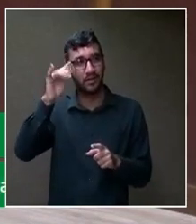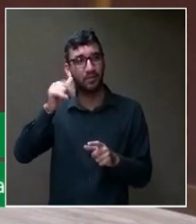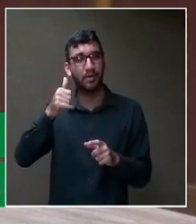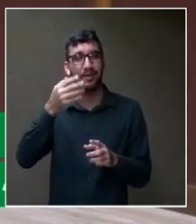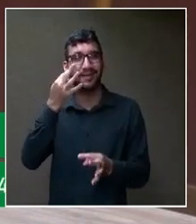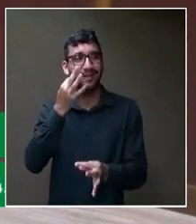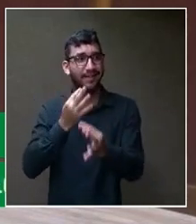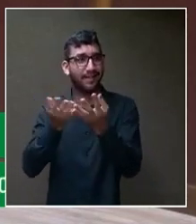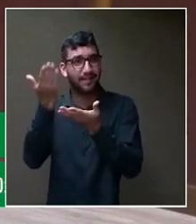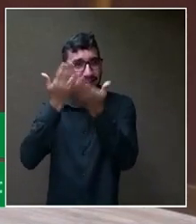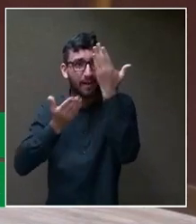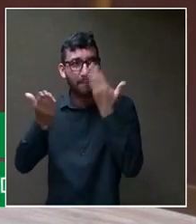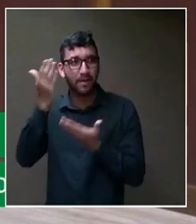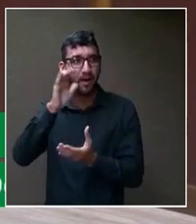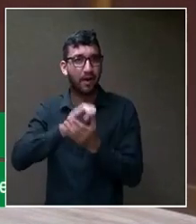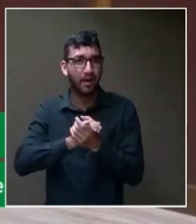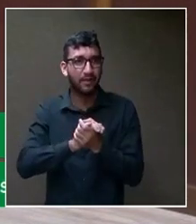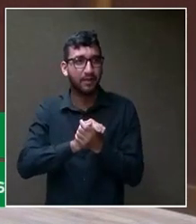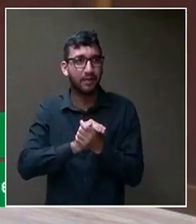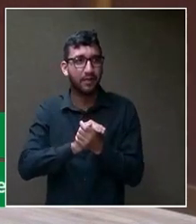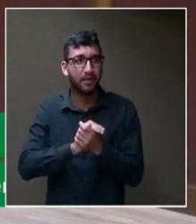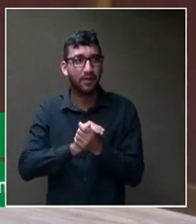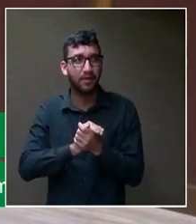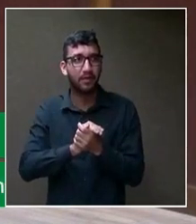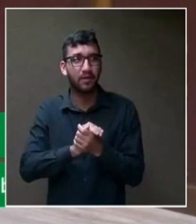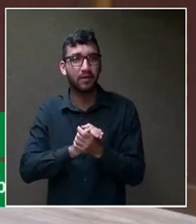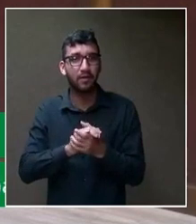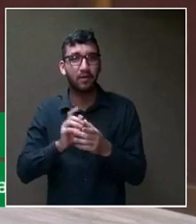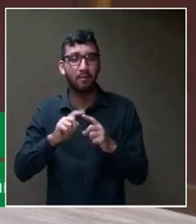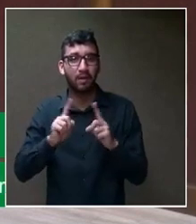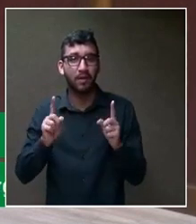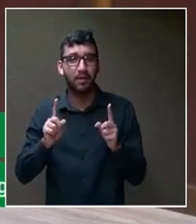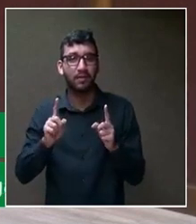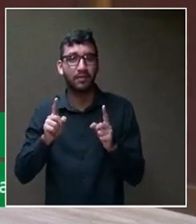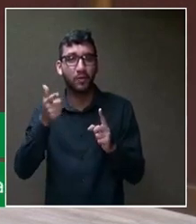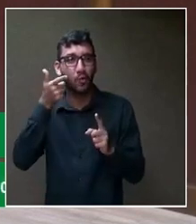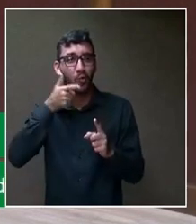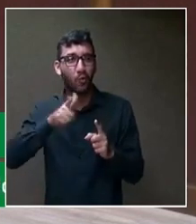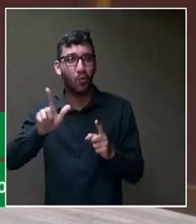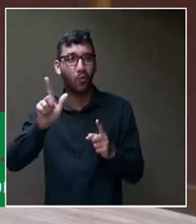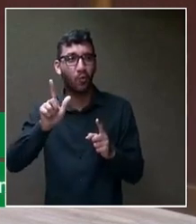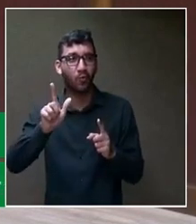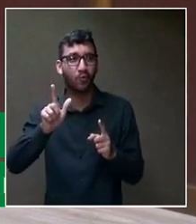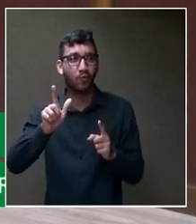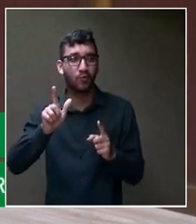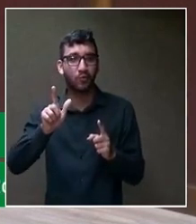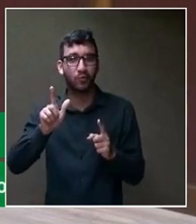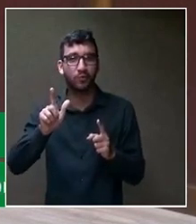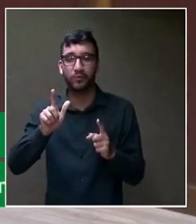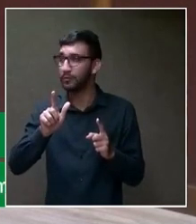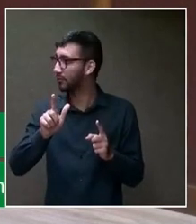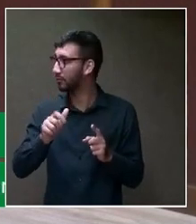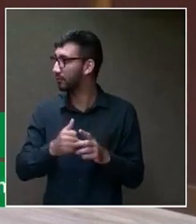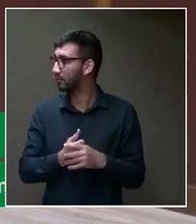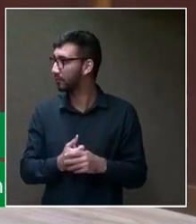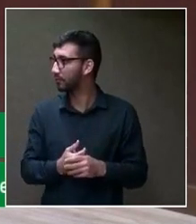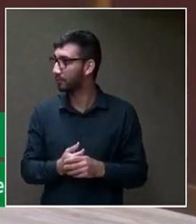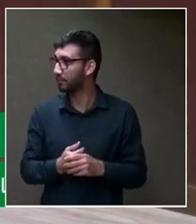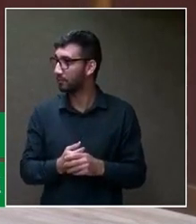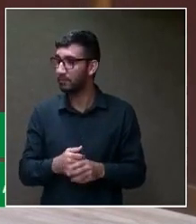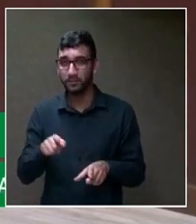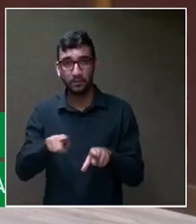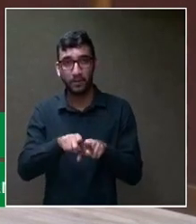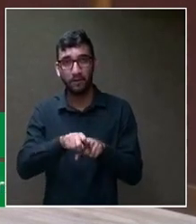que ela ofereceu, pediu para ele fazer, né? Então. Certo. A senhora falou também que